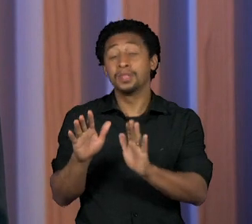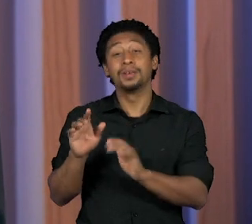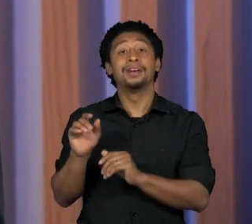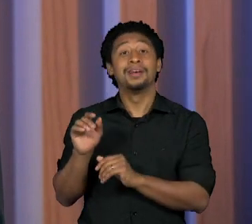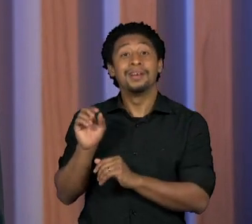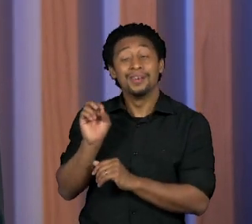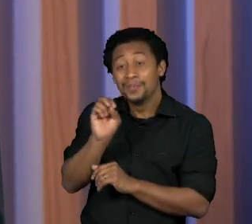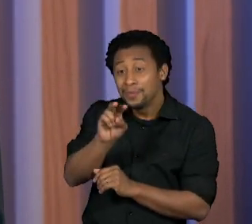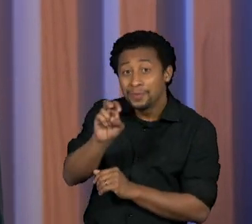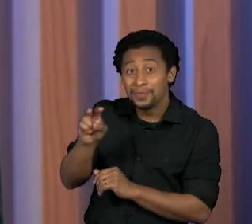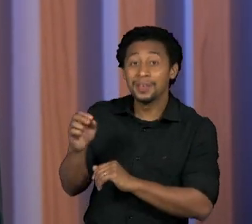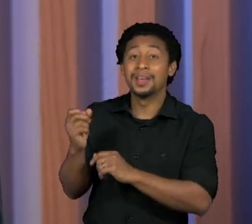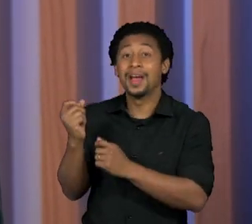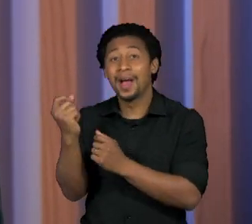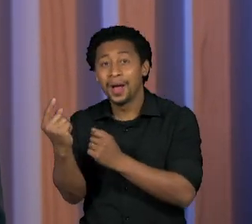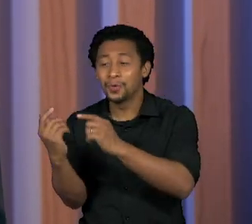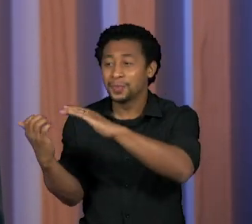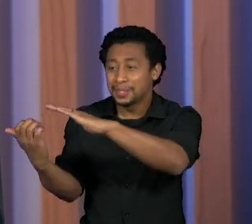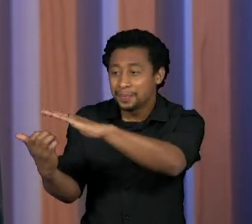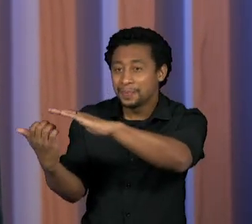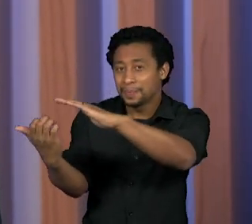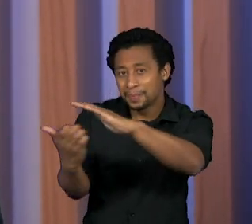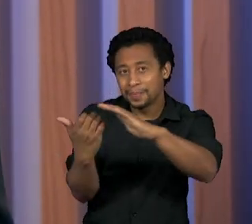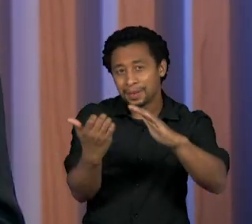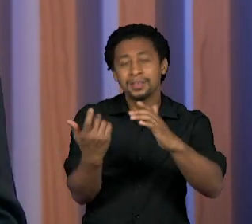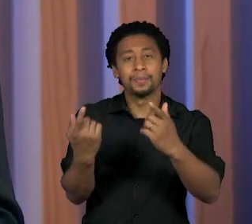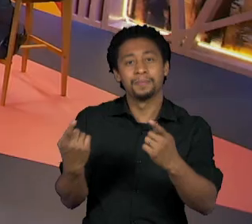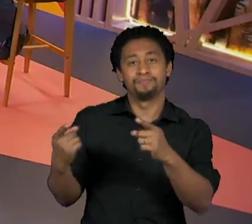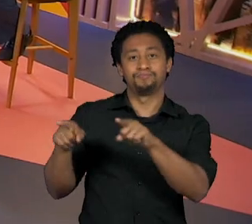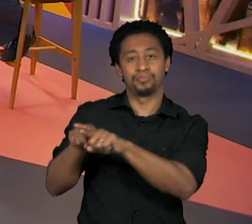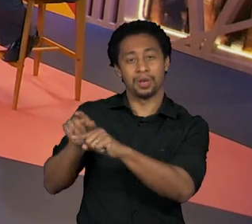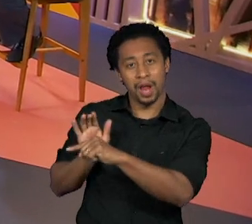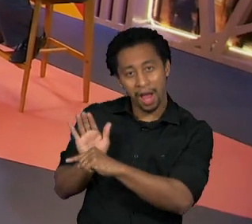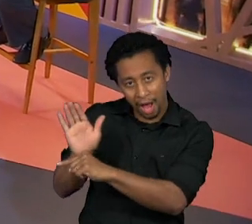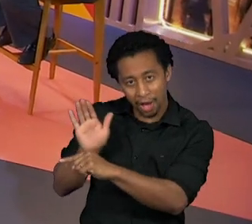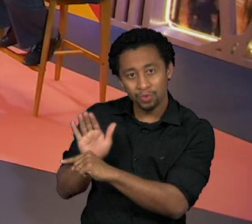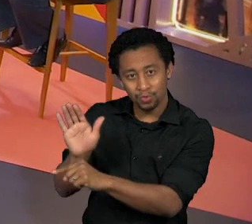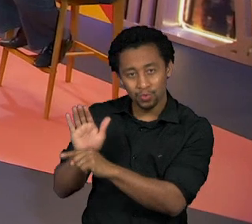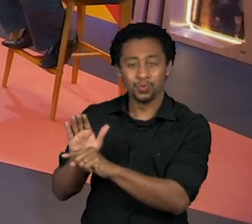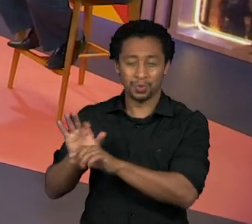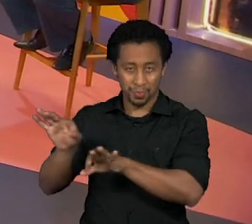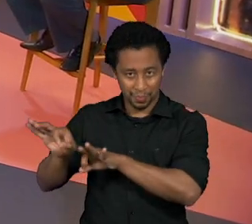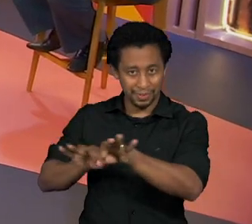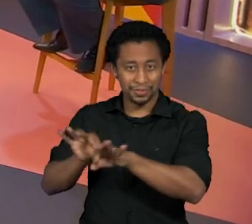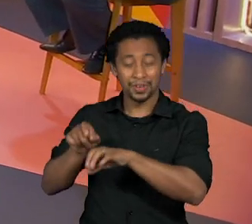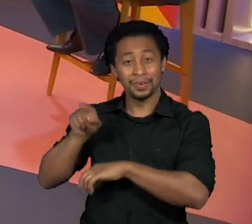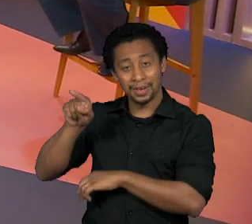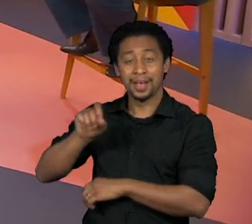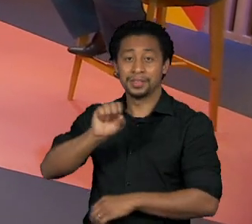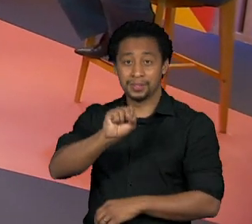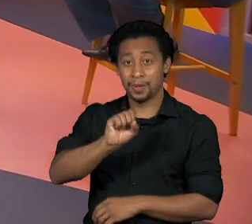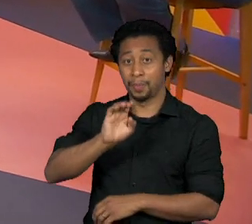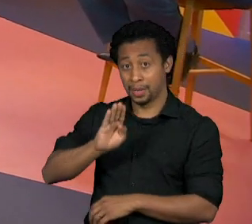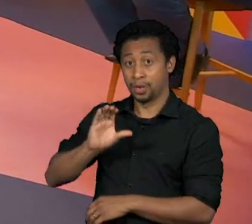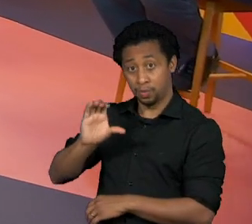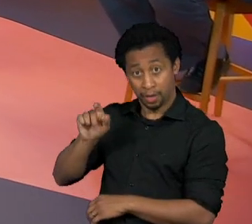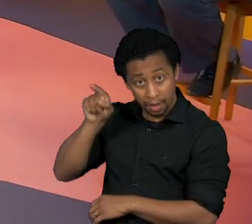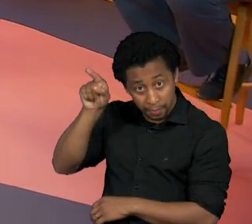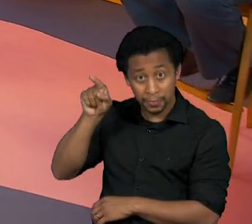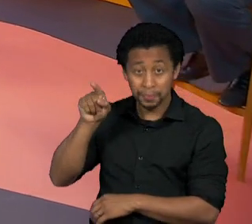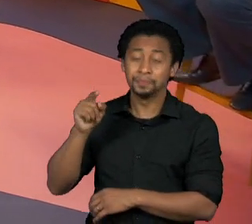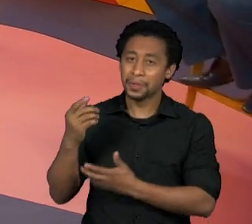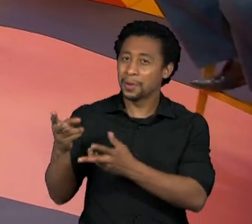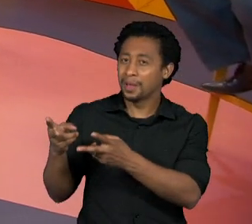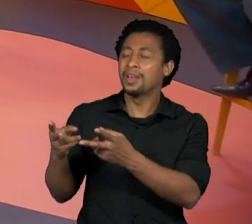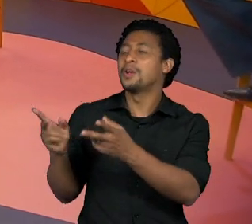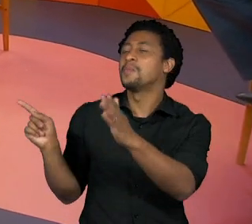do nosso projeto de orquestra em São Bernardo do Campo. E, às vezes, quando eu vou palestrar, falar com as pessoas, eu sempre pergunto para elas o